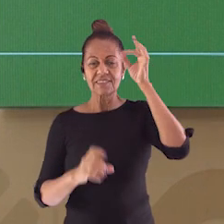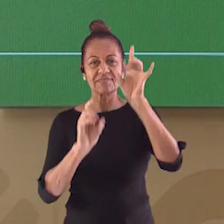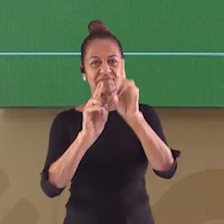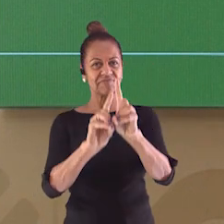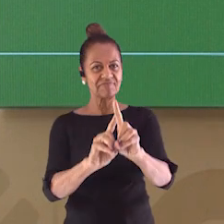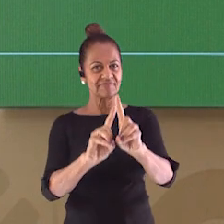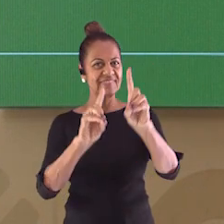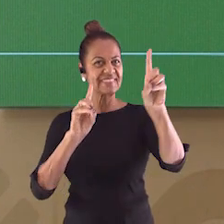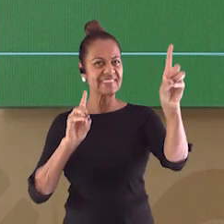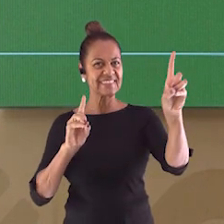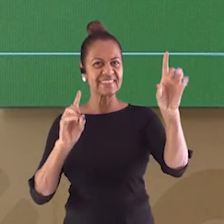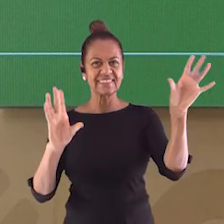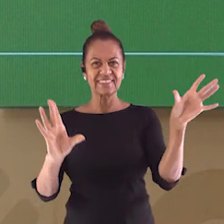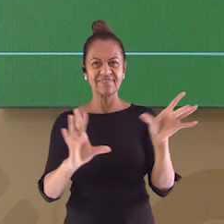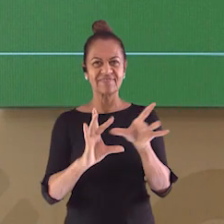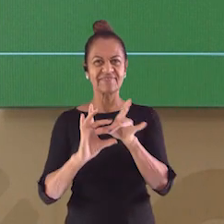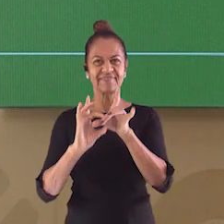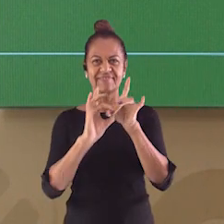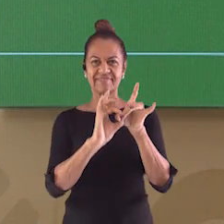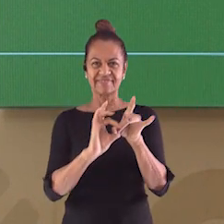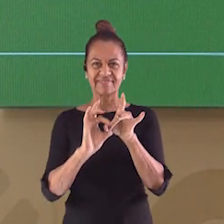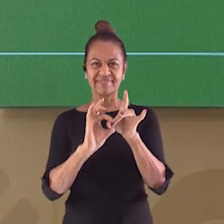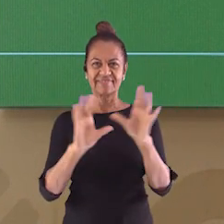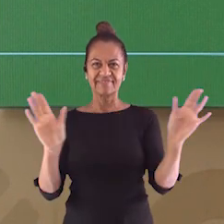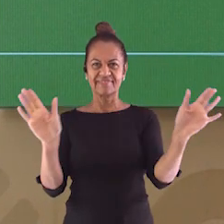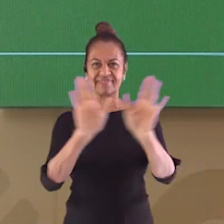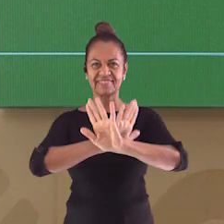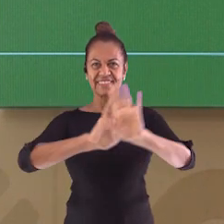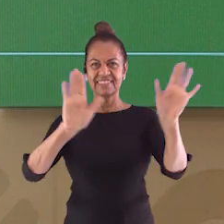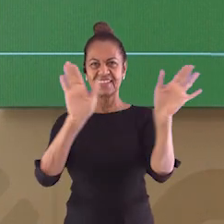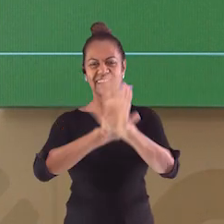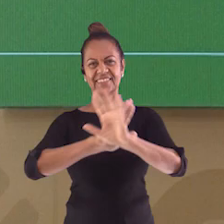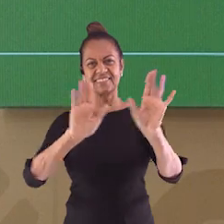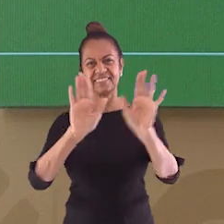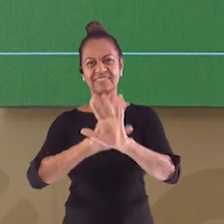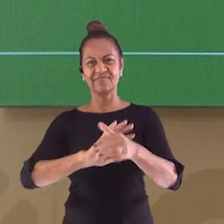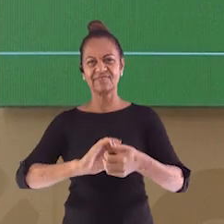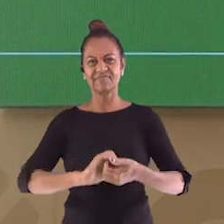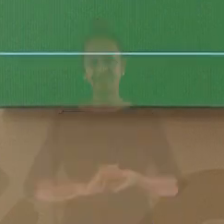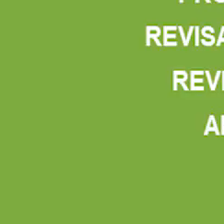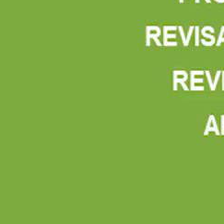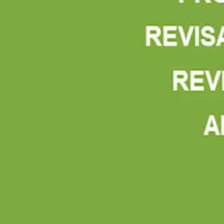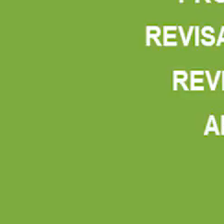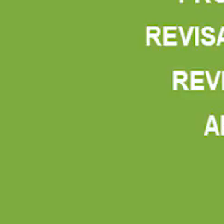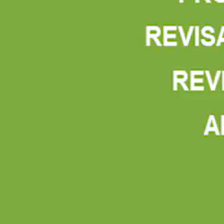e não se esqueçam que mesmo distantes, estamos juntos. Tchau!